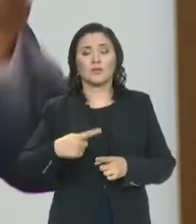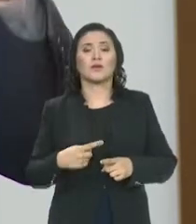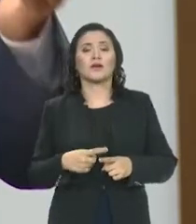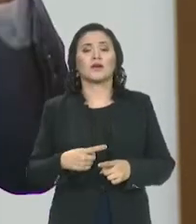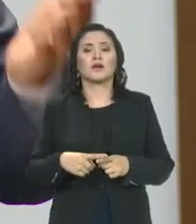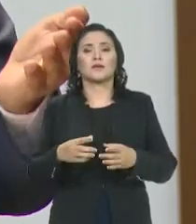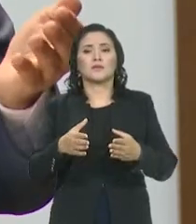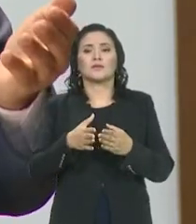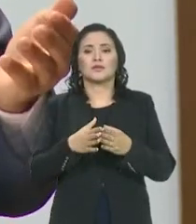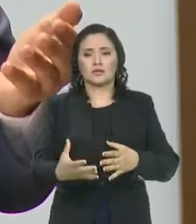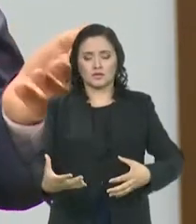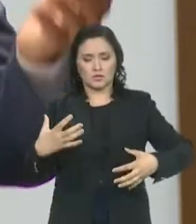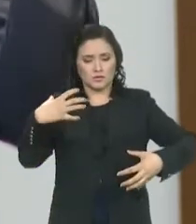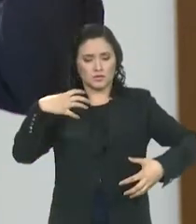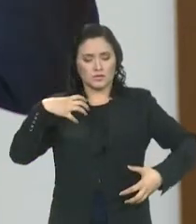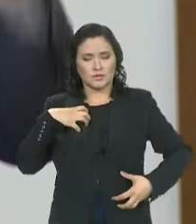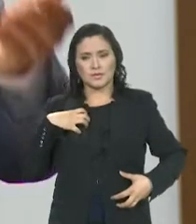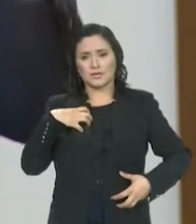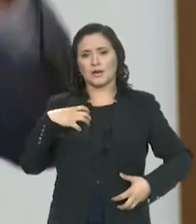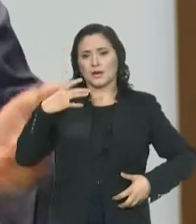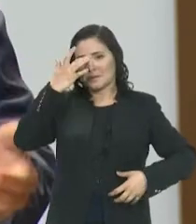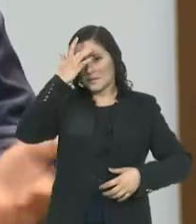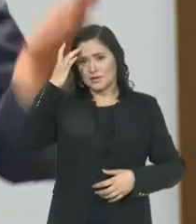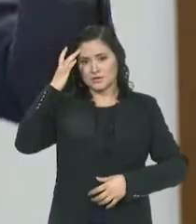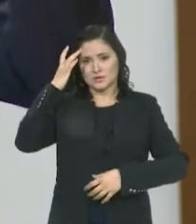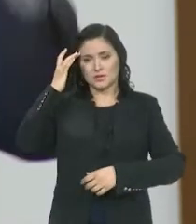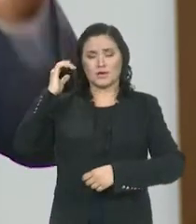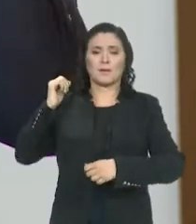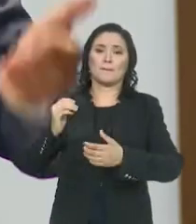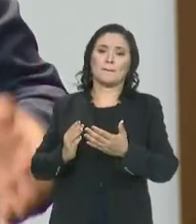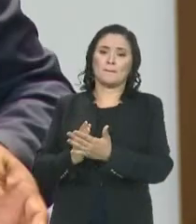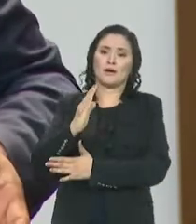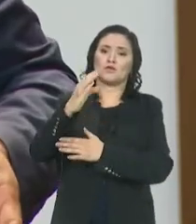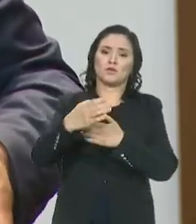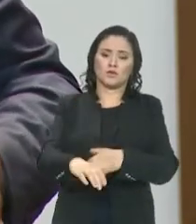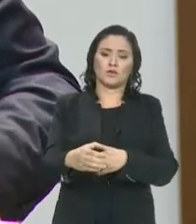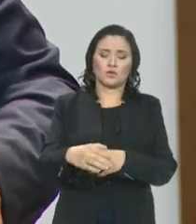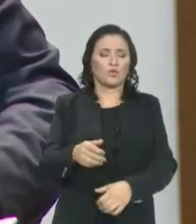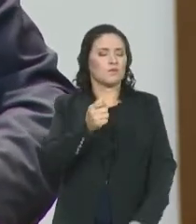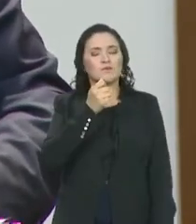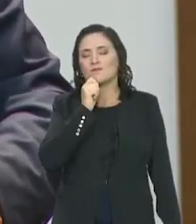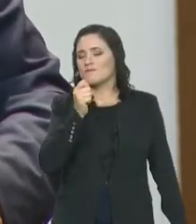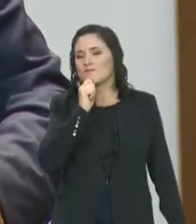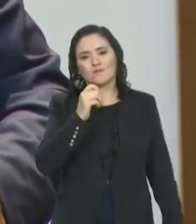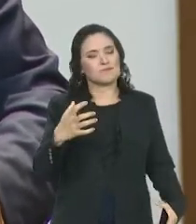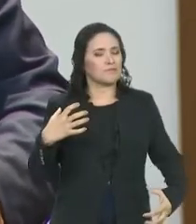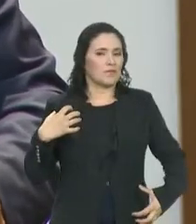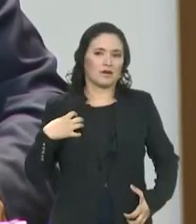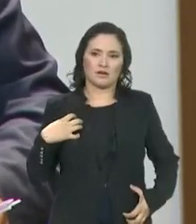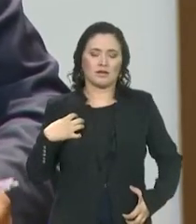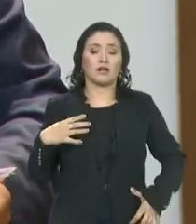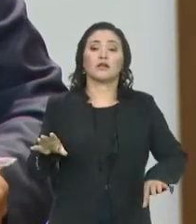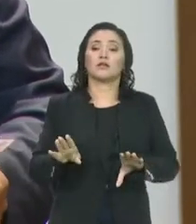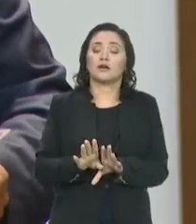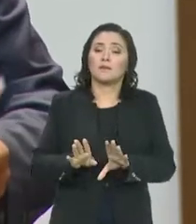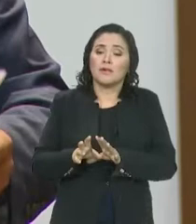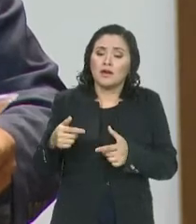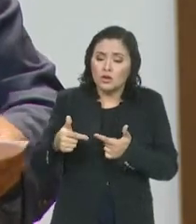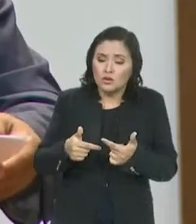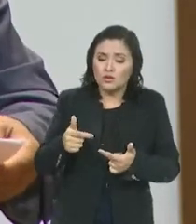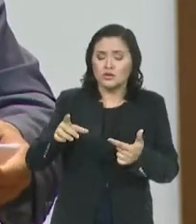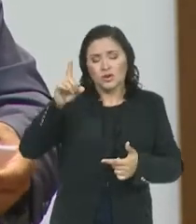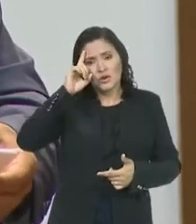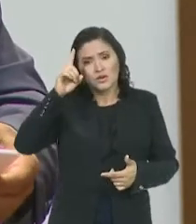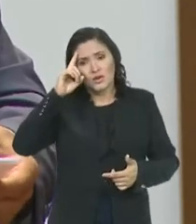concurso e a nossa luta diária para que nós tenhamos concursos públicos do Estado do Maranhão. Em todas as áreas,